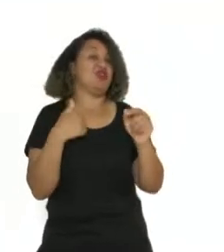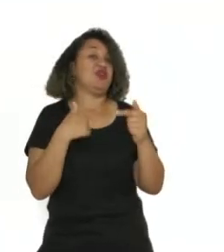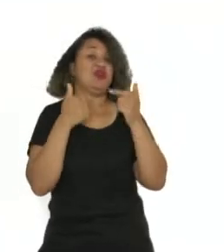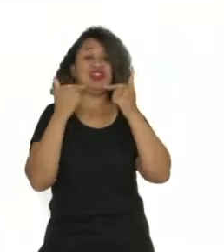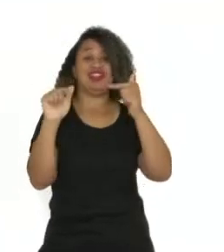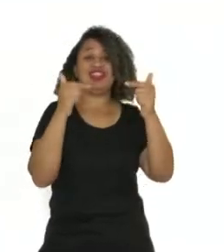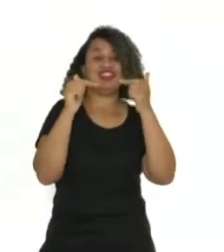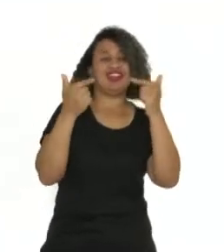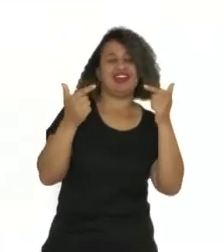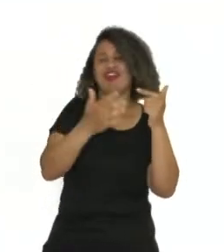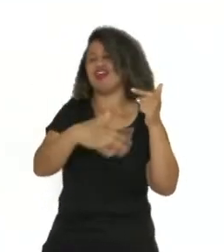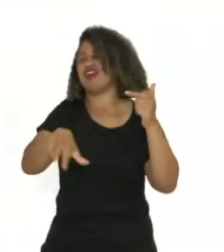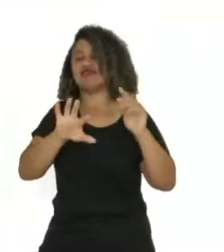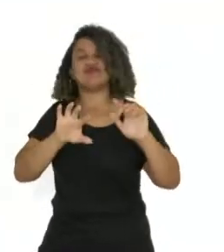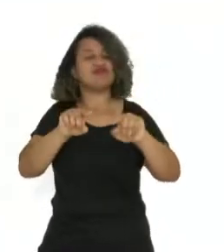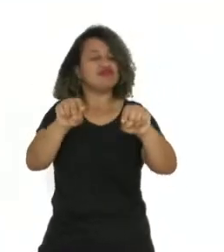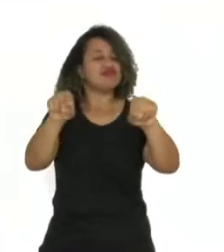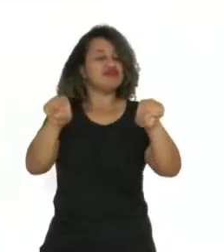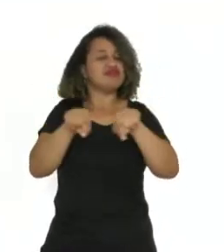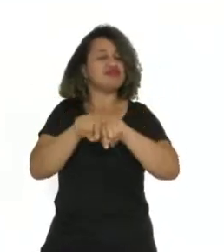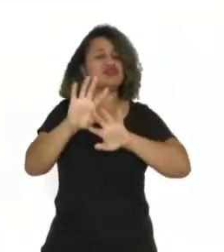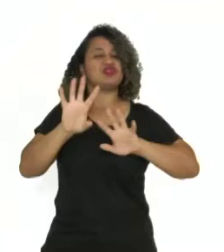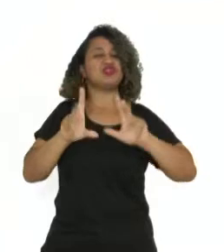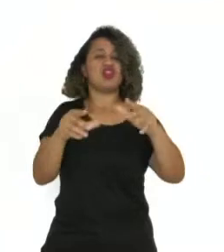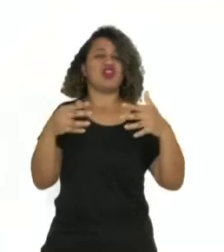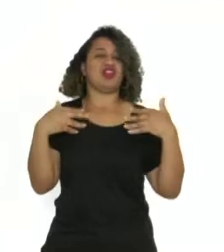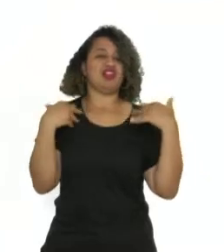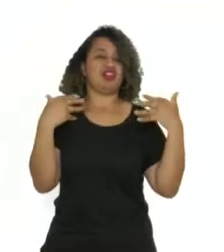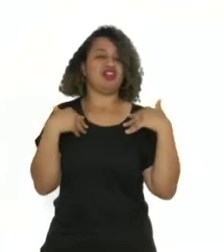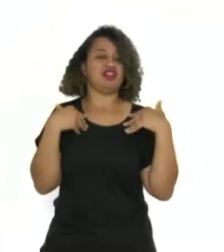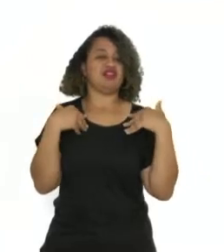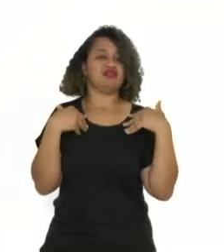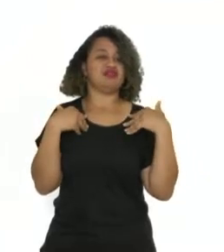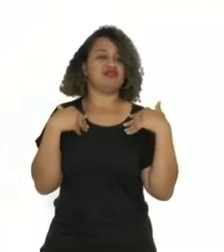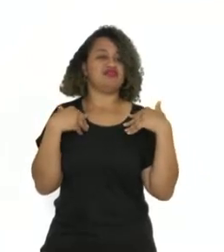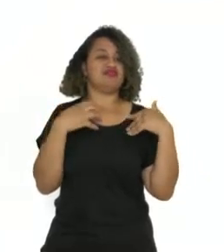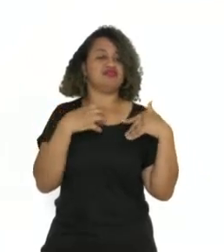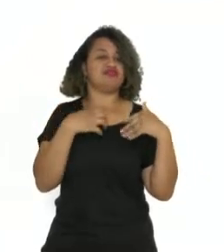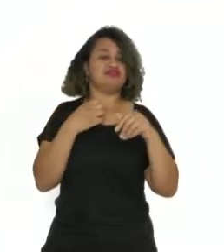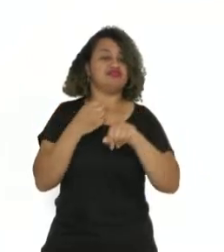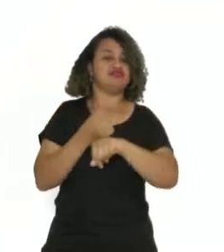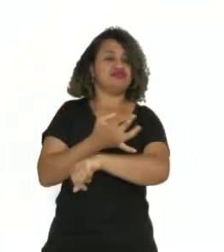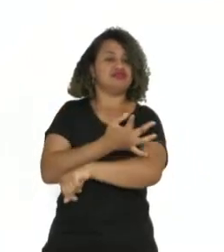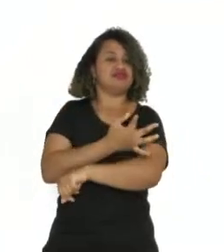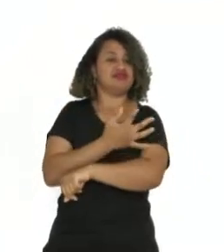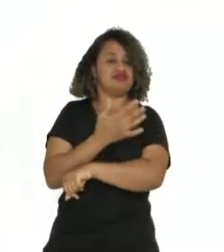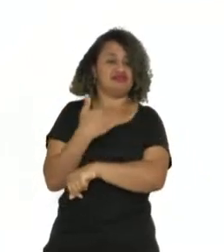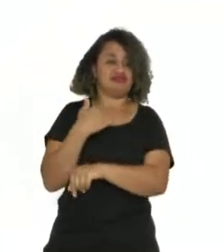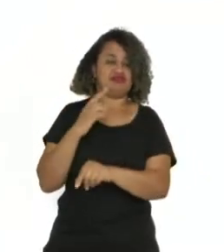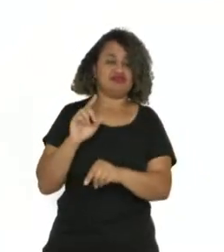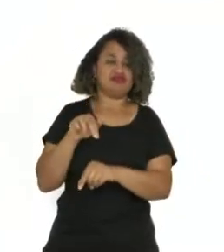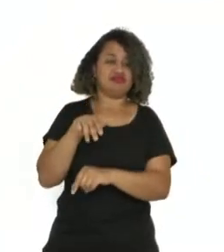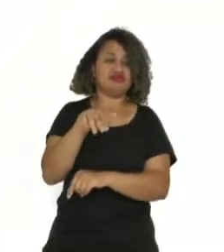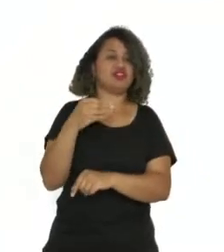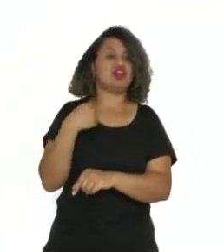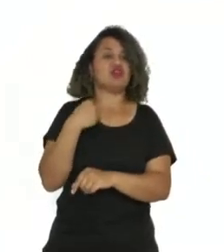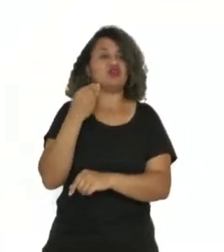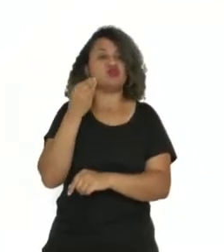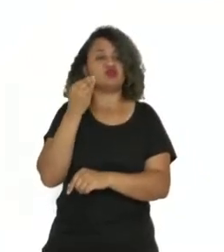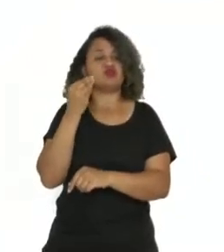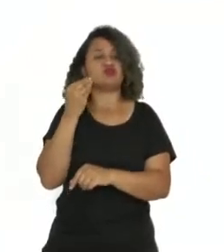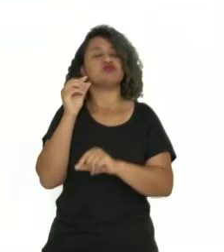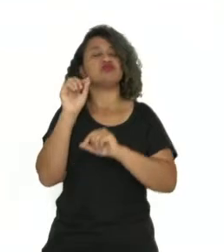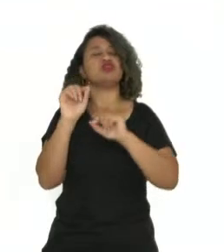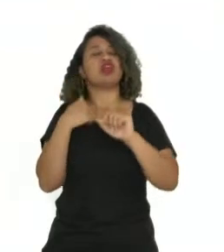ficou agitada e alegre. Foi quando me escapou a emoção. Dei um passo comprido e beijei a barriga